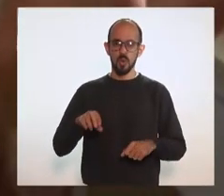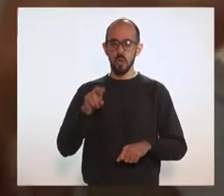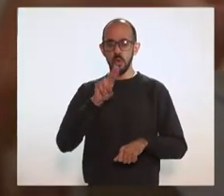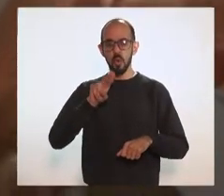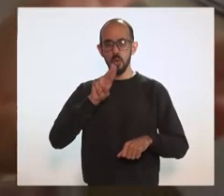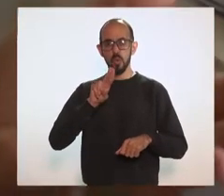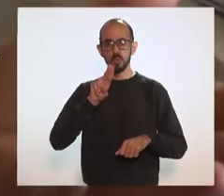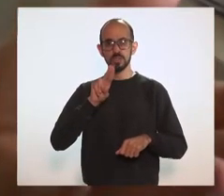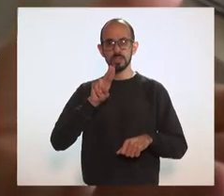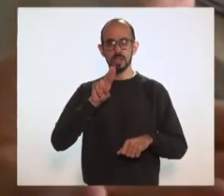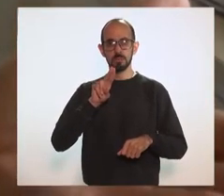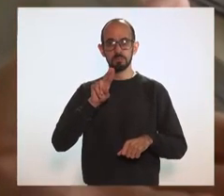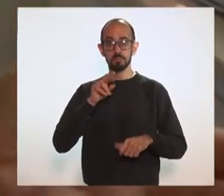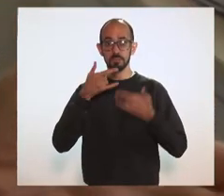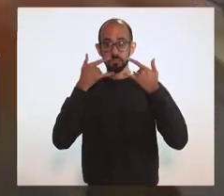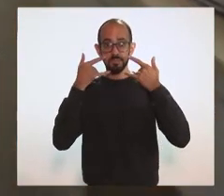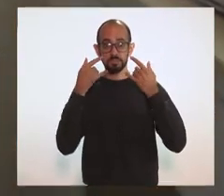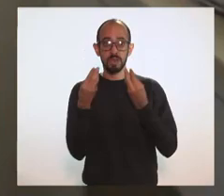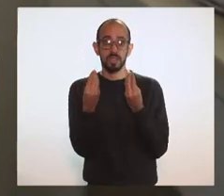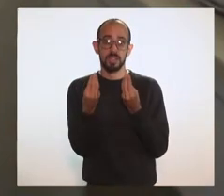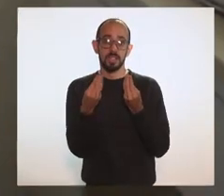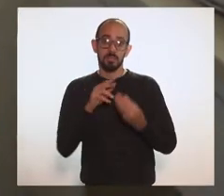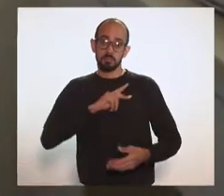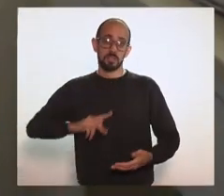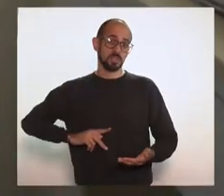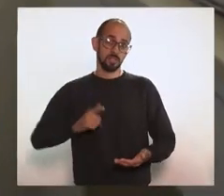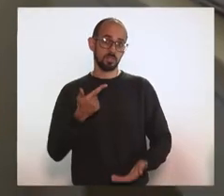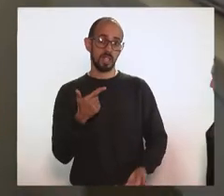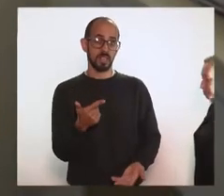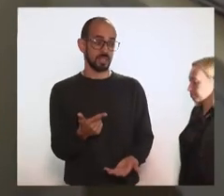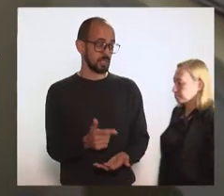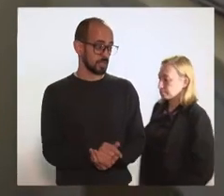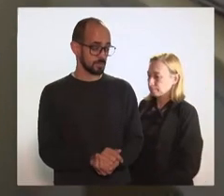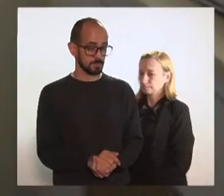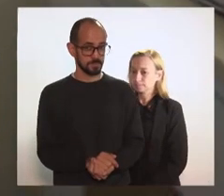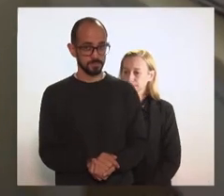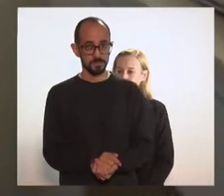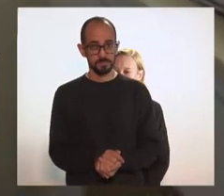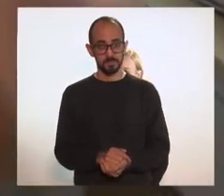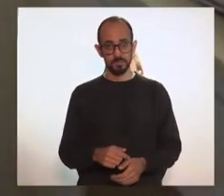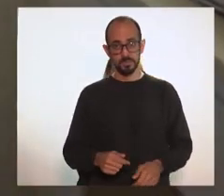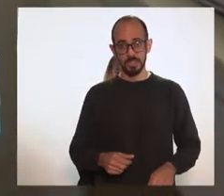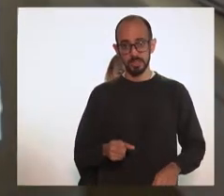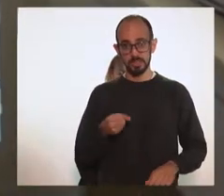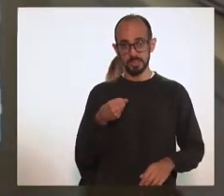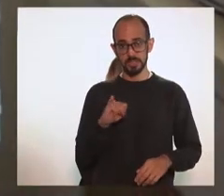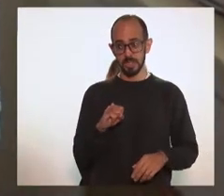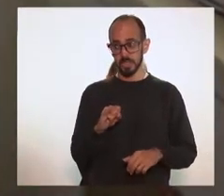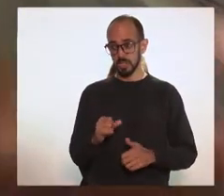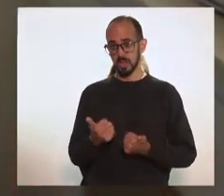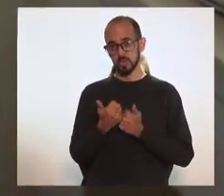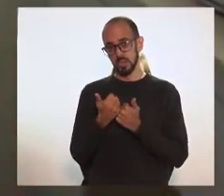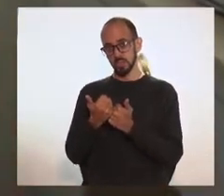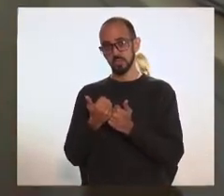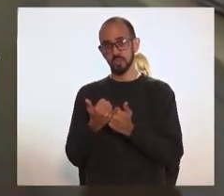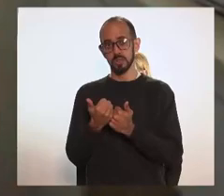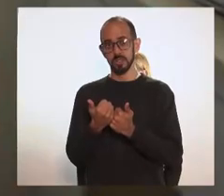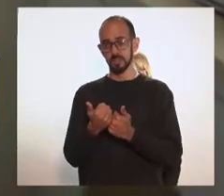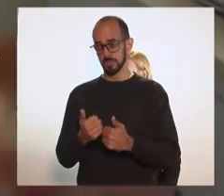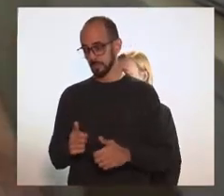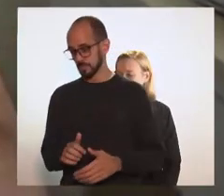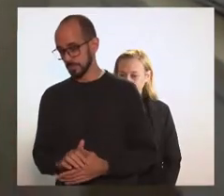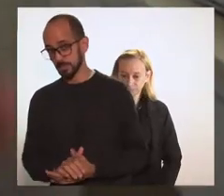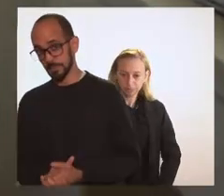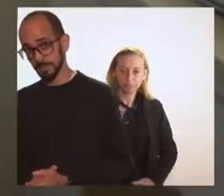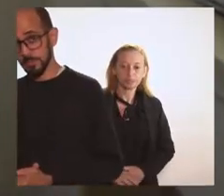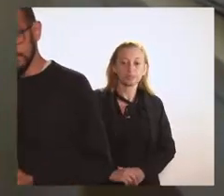máscara, os seus ajudantes de ordem não usam, morrem, e a gente só sabe que morre